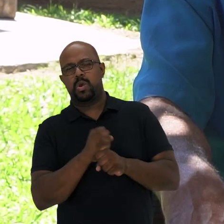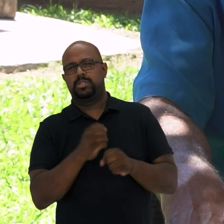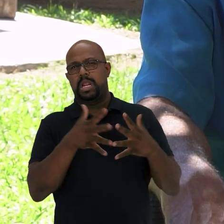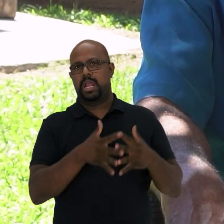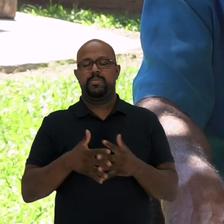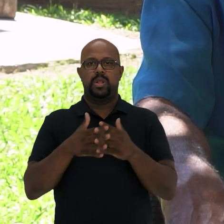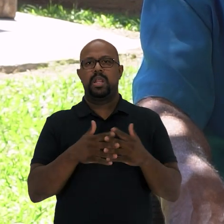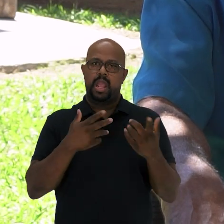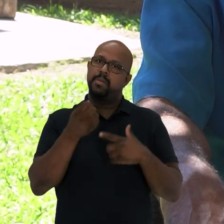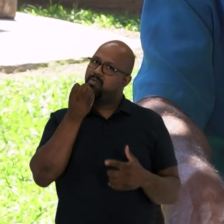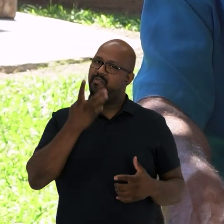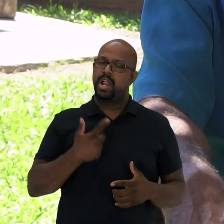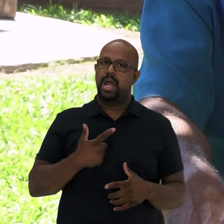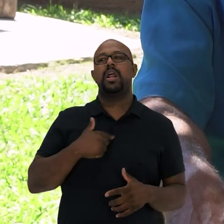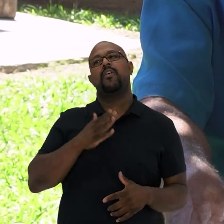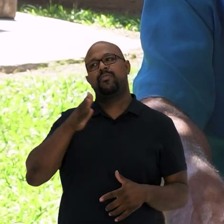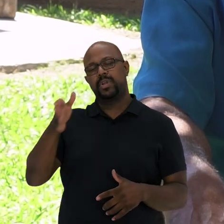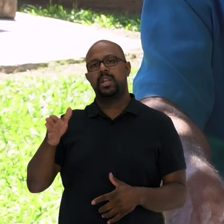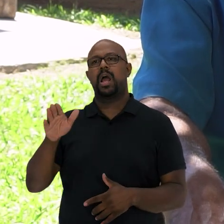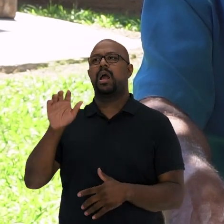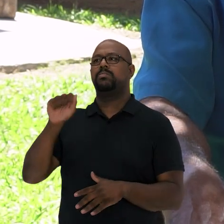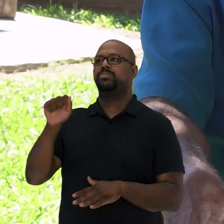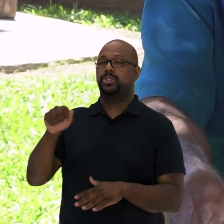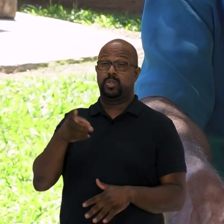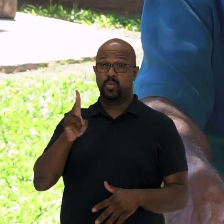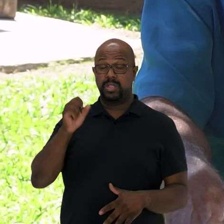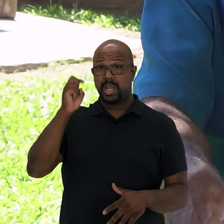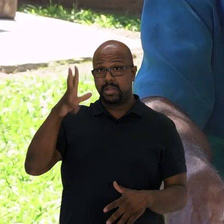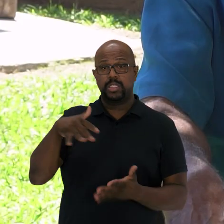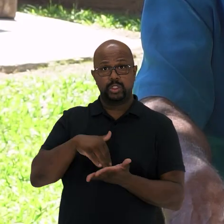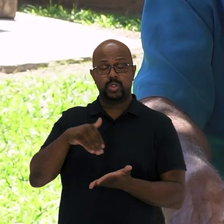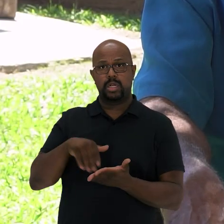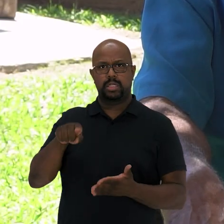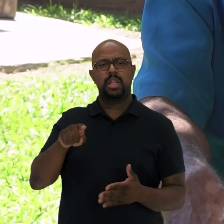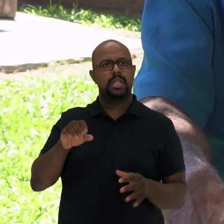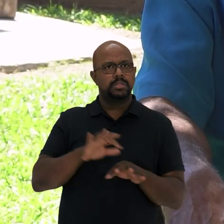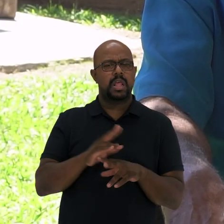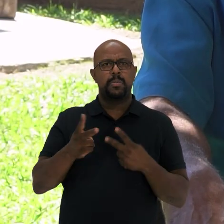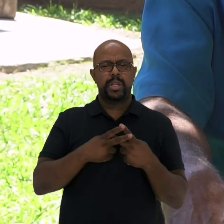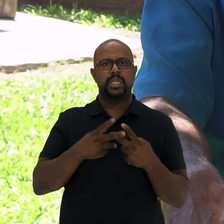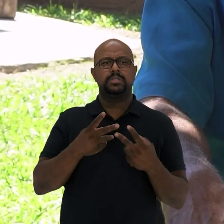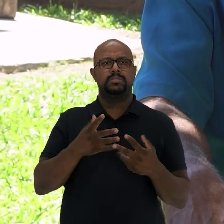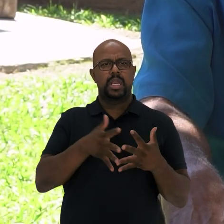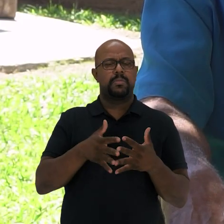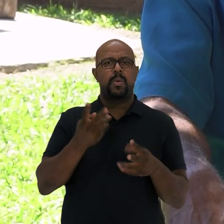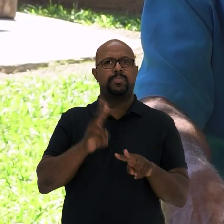era caminhoneiro. Aí me falaram, daí eu fui lá. Eu saí às 2 da madrugada do escritório dele, após isso, caminhão preso